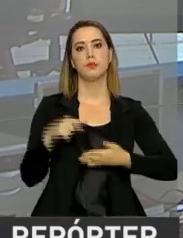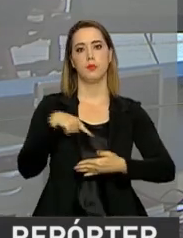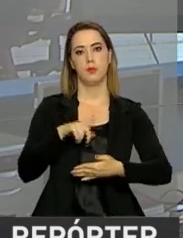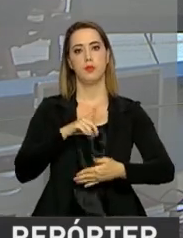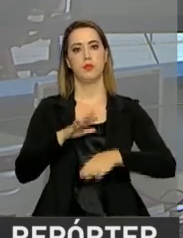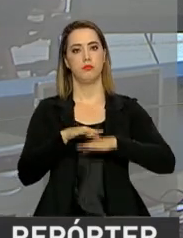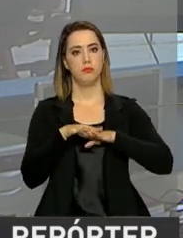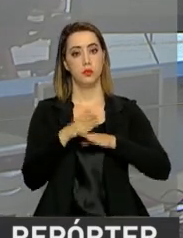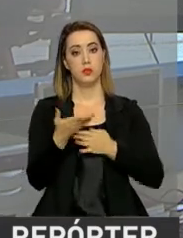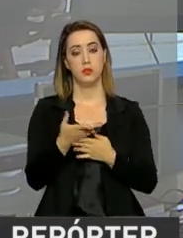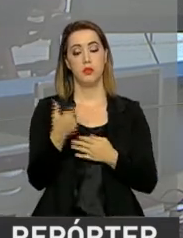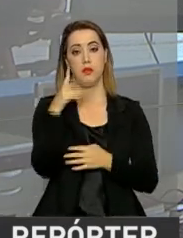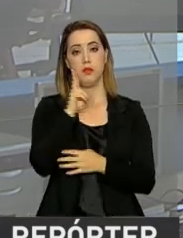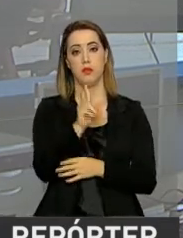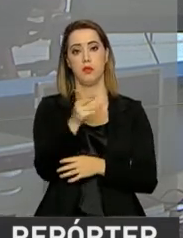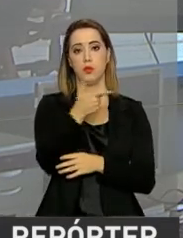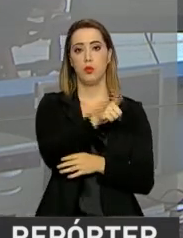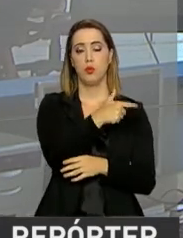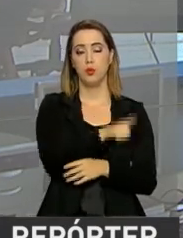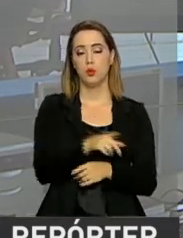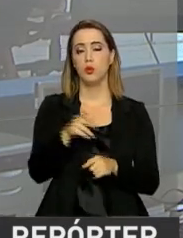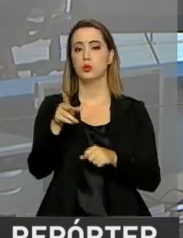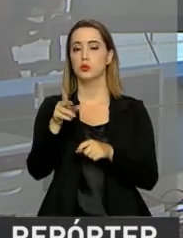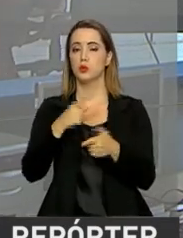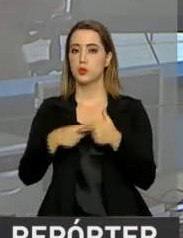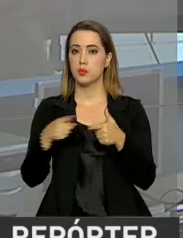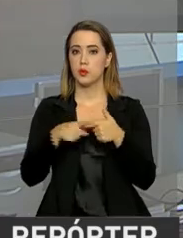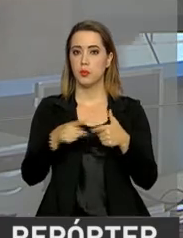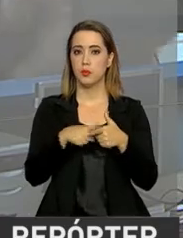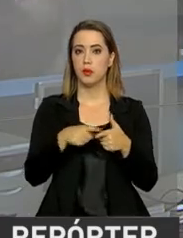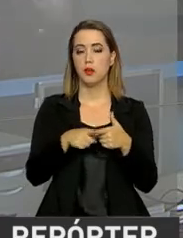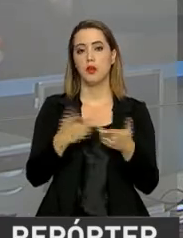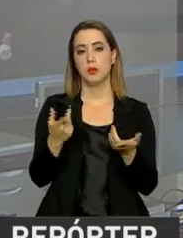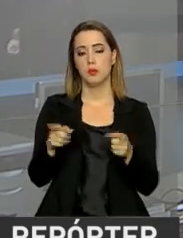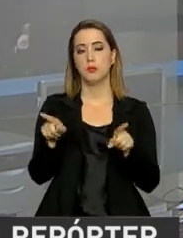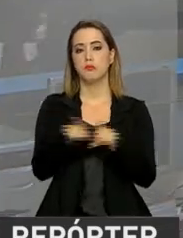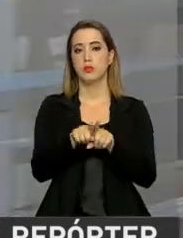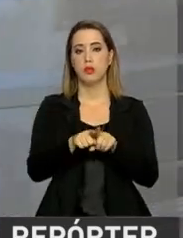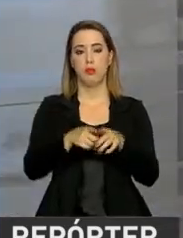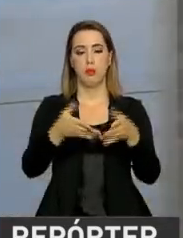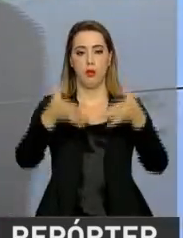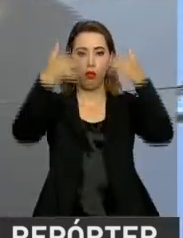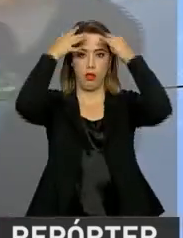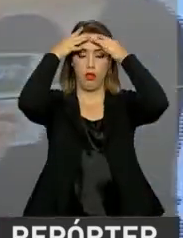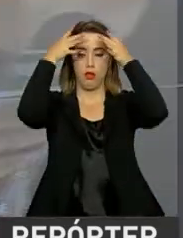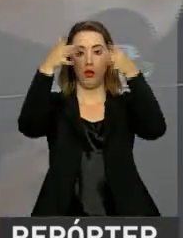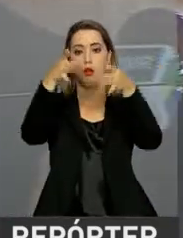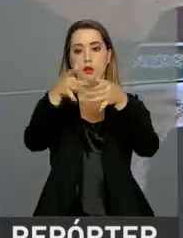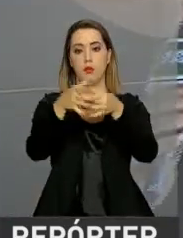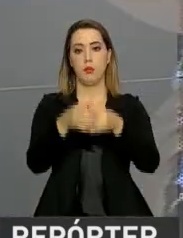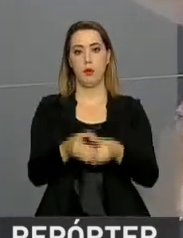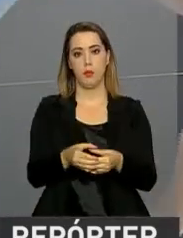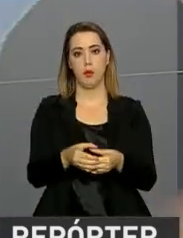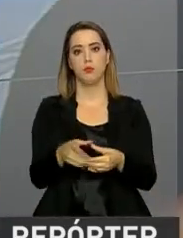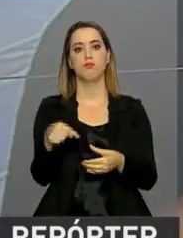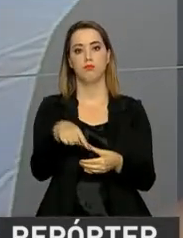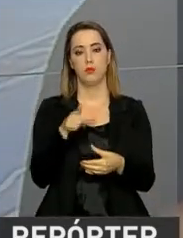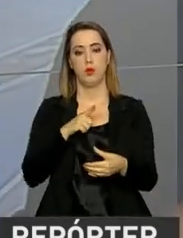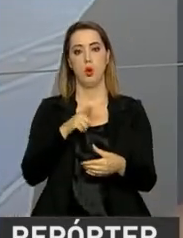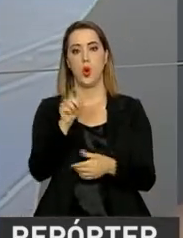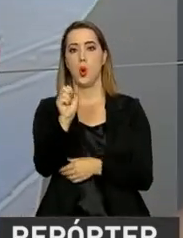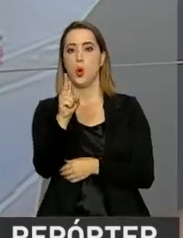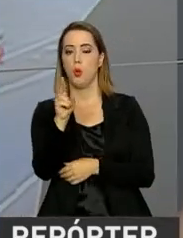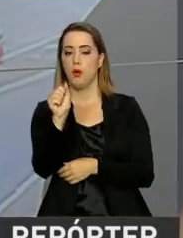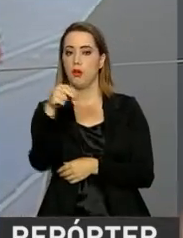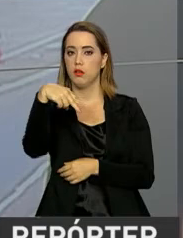problemas causados às crianças, além da microcefalia. A repórter Luana Karen, tem mais informações